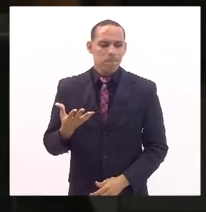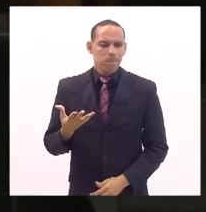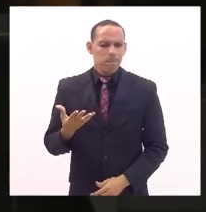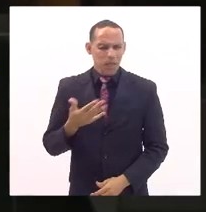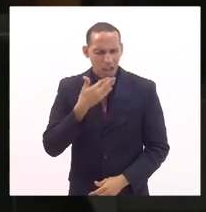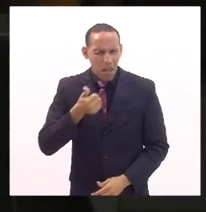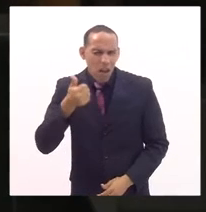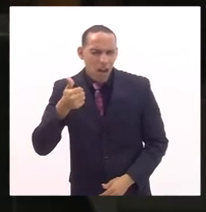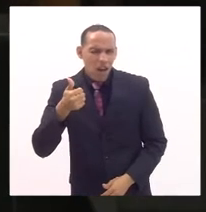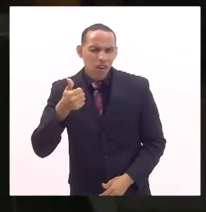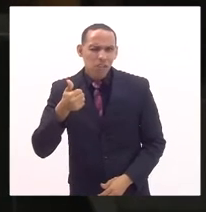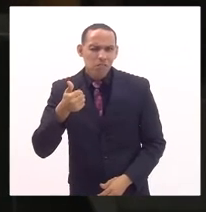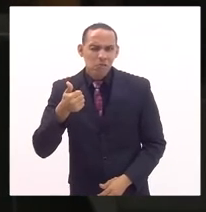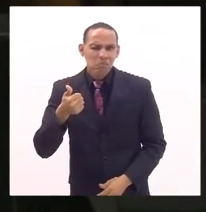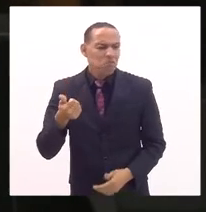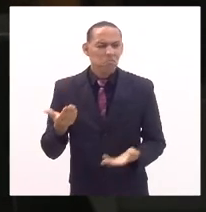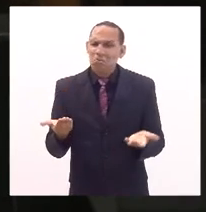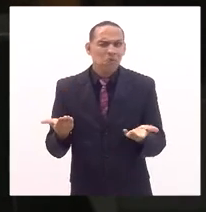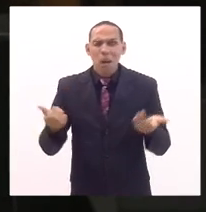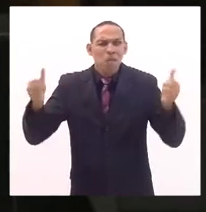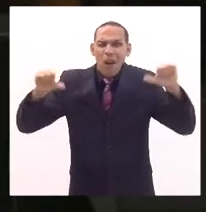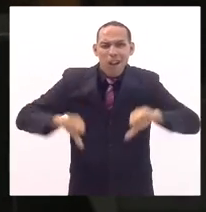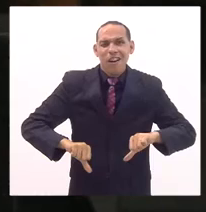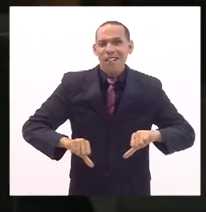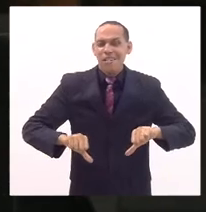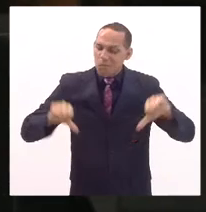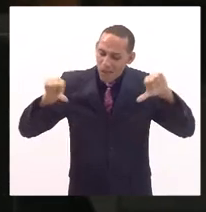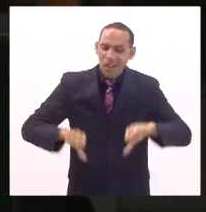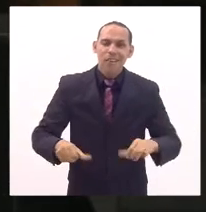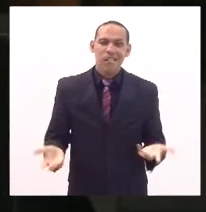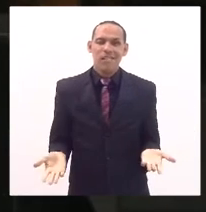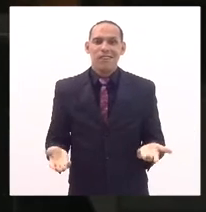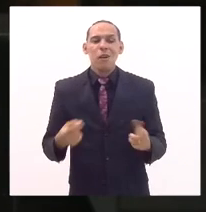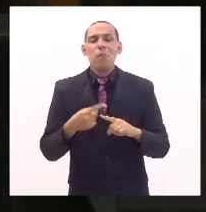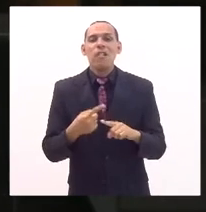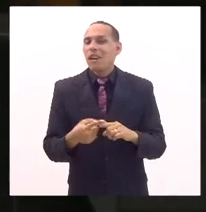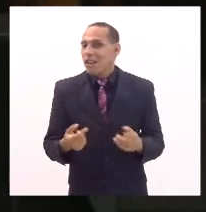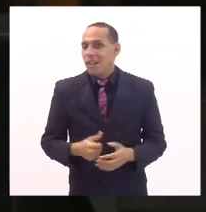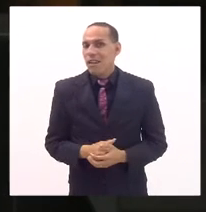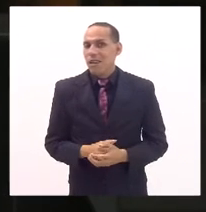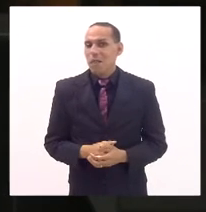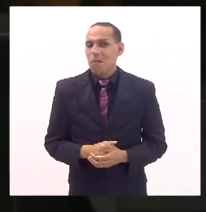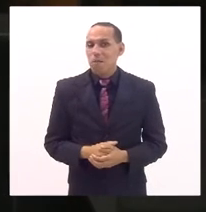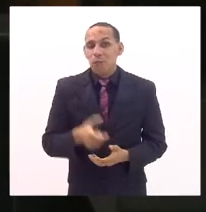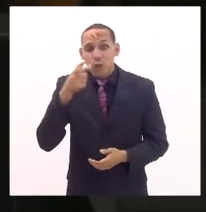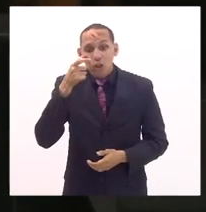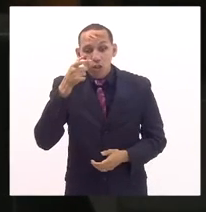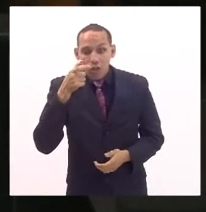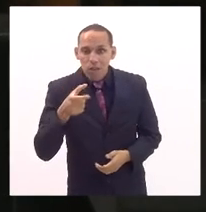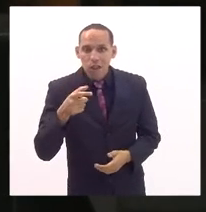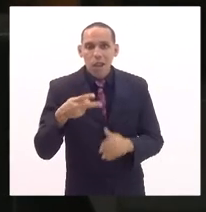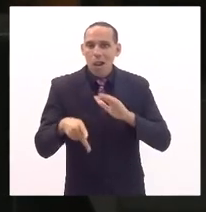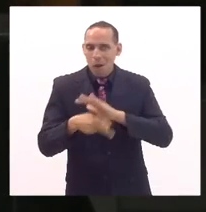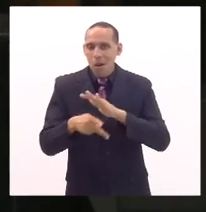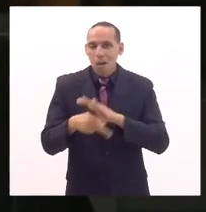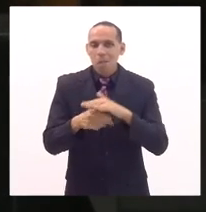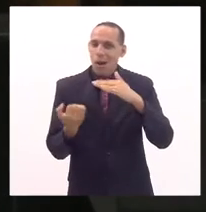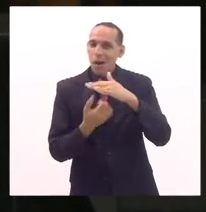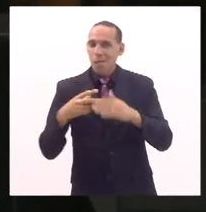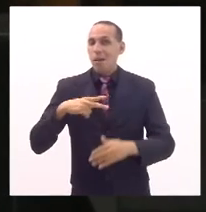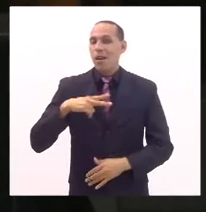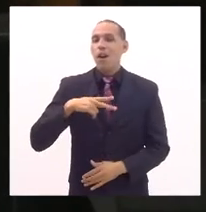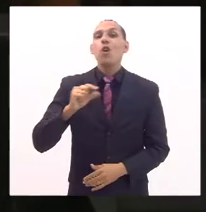melhor alguma coisa não agrava agrava porque aí o único interesse Essa